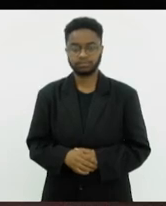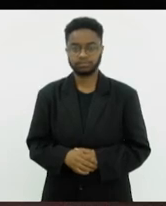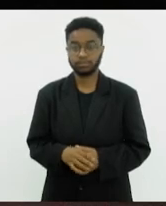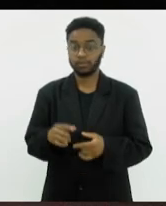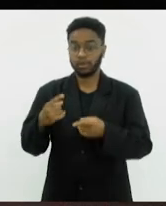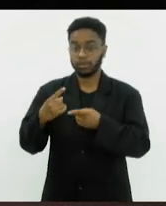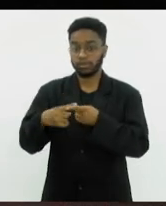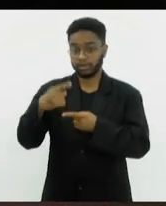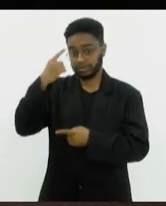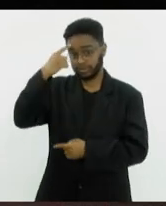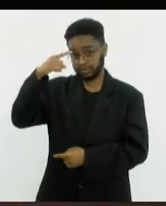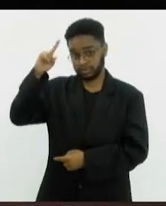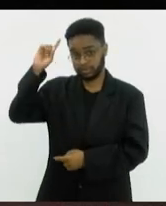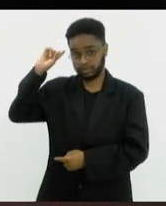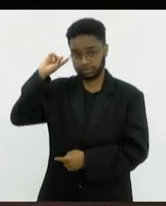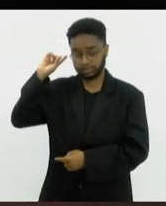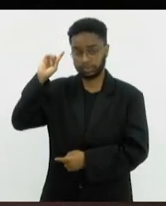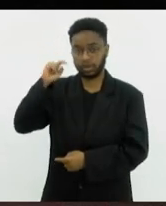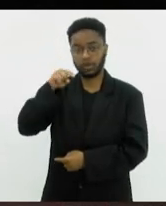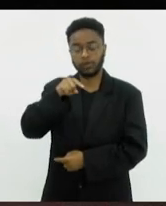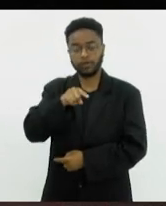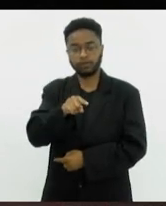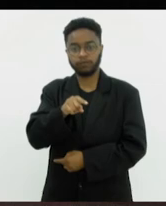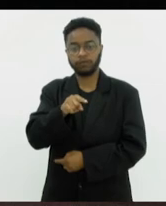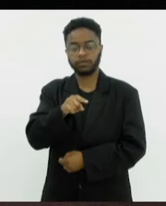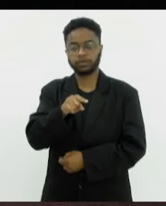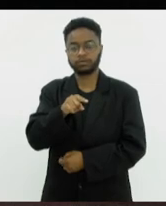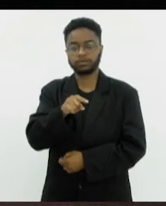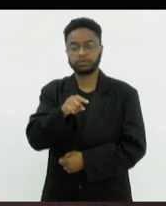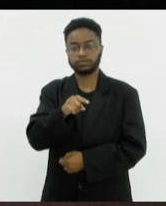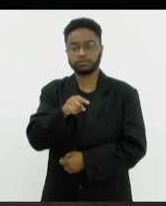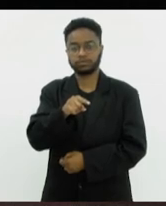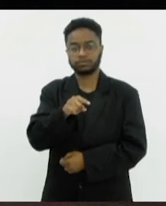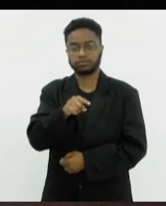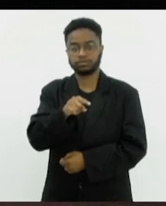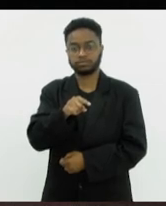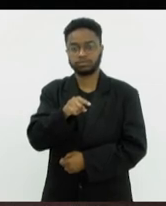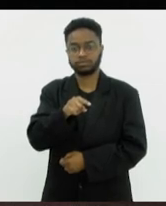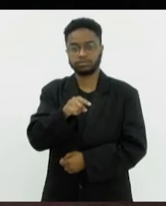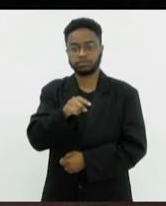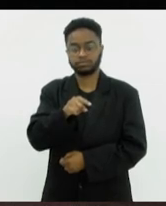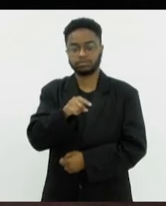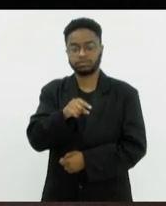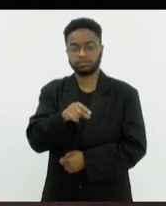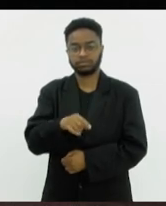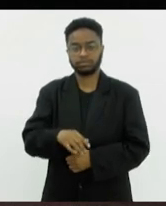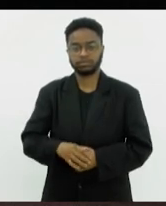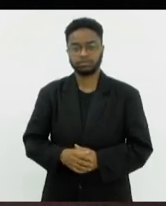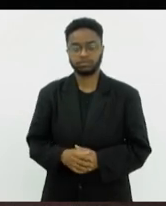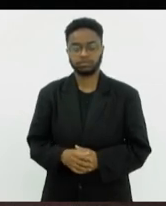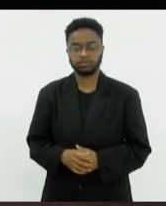semana passada, Vossa Excelência exerceu a digna